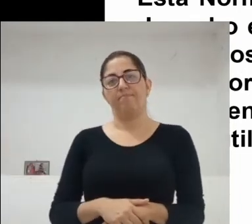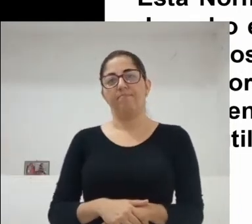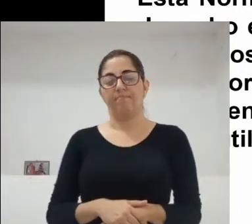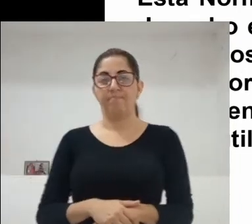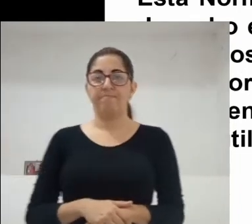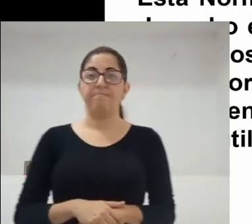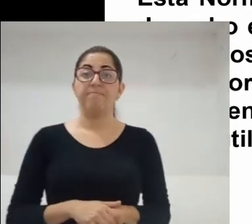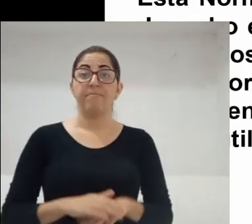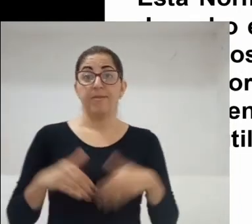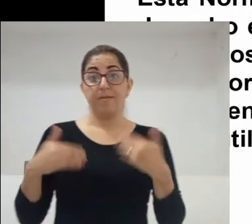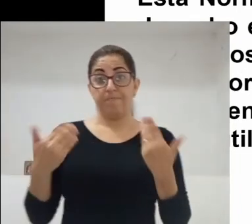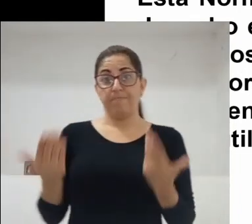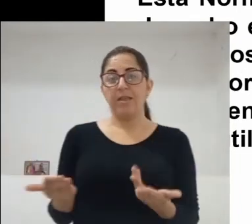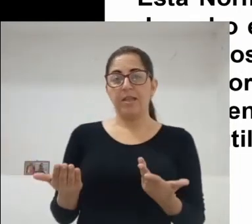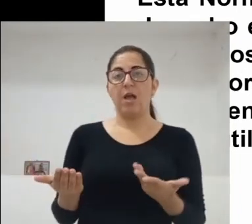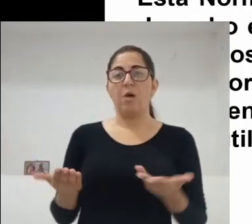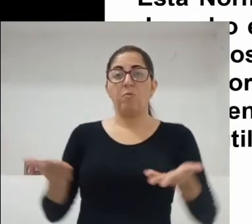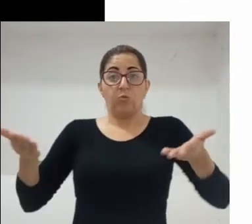tá certo?